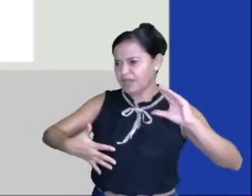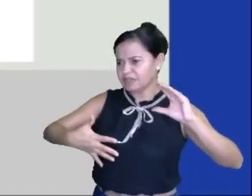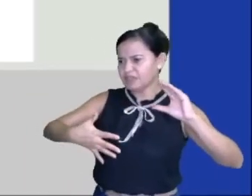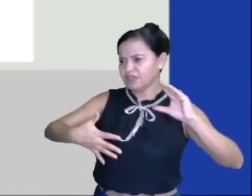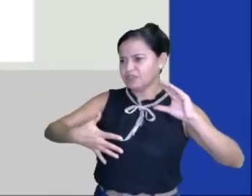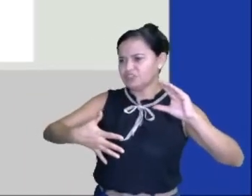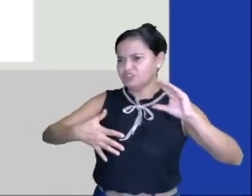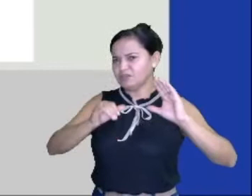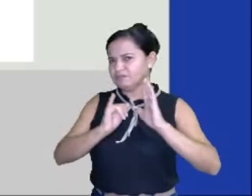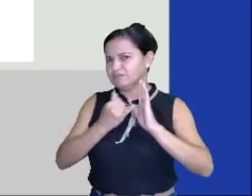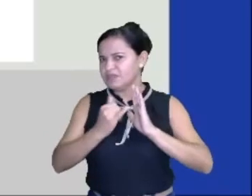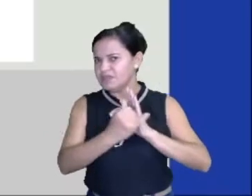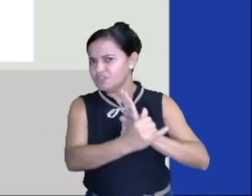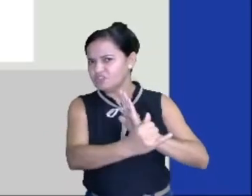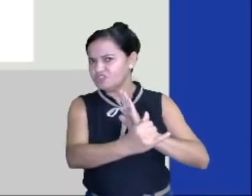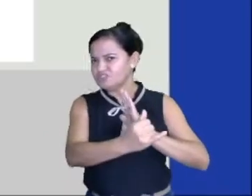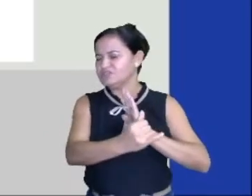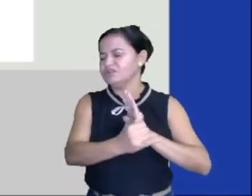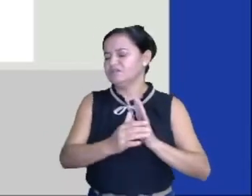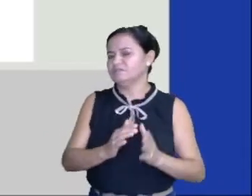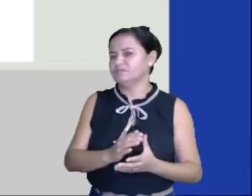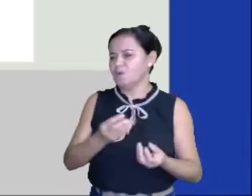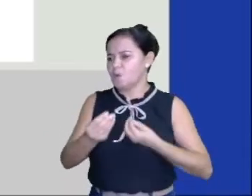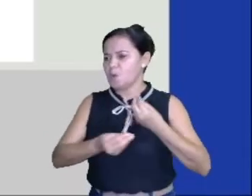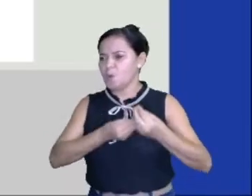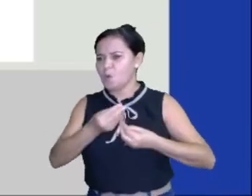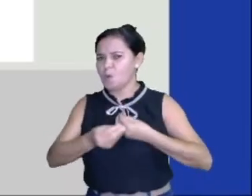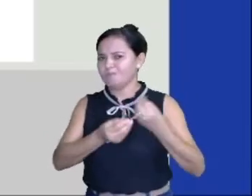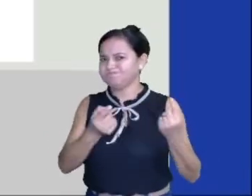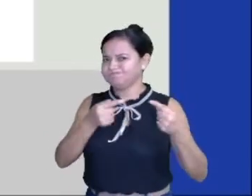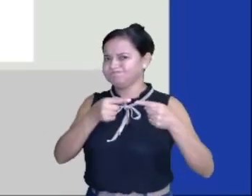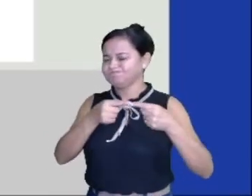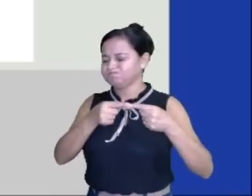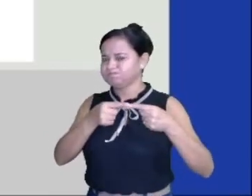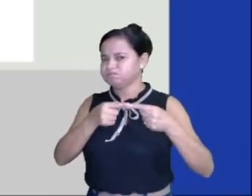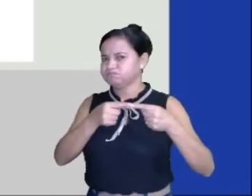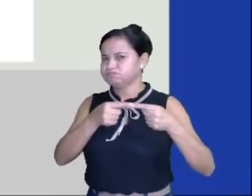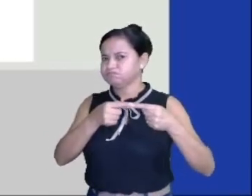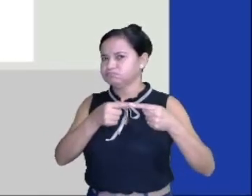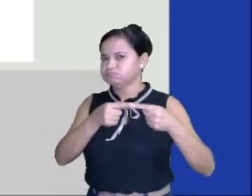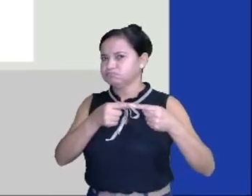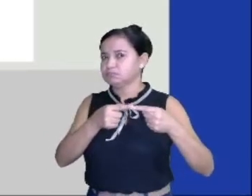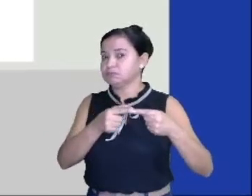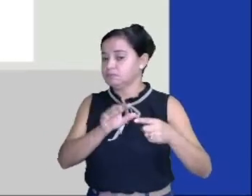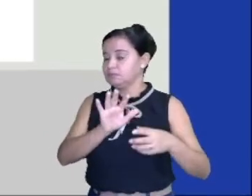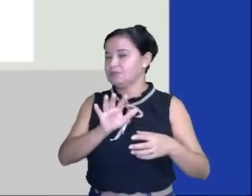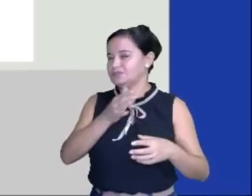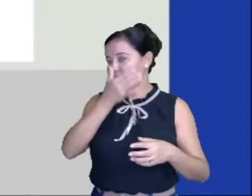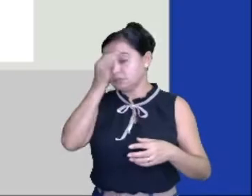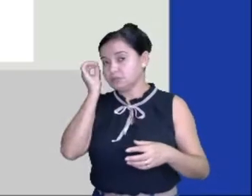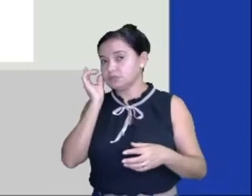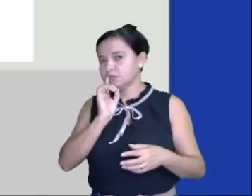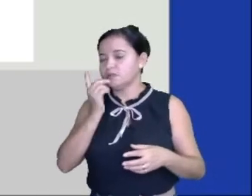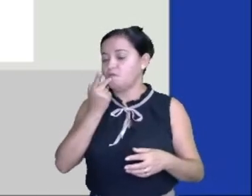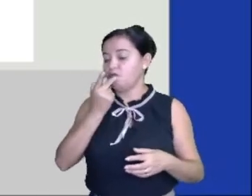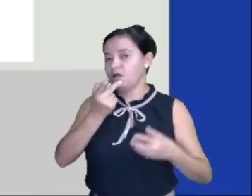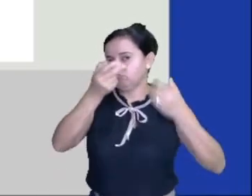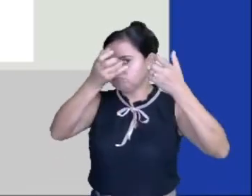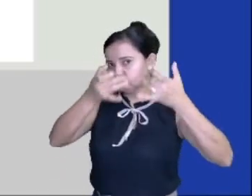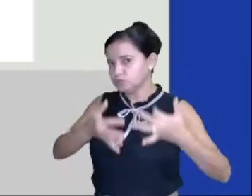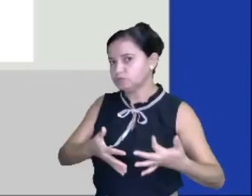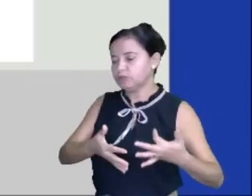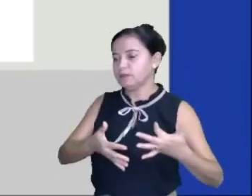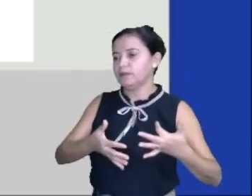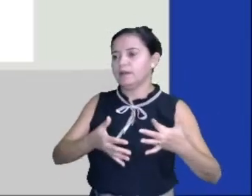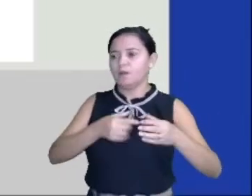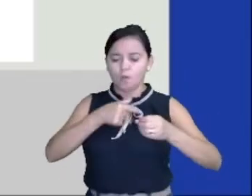de energia, tá? Existiria um valor definido dessa energia. Mas a gente não pode deixar de salientar que esses átomos,